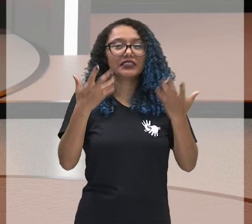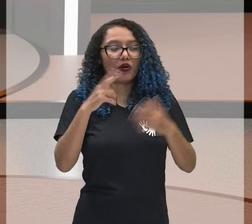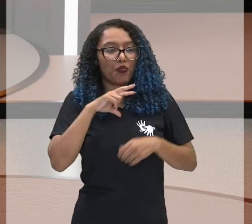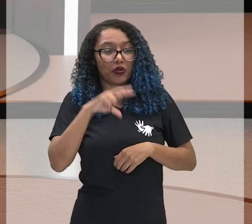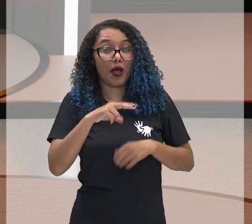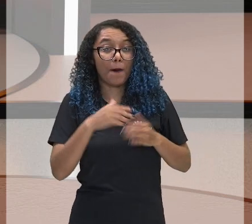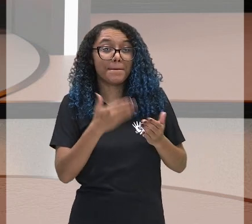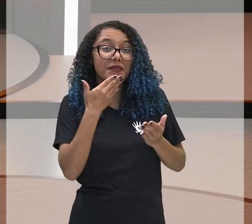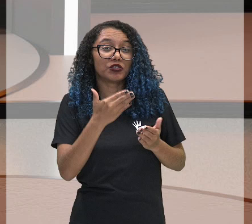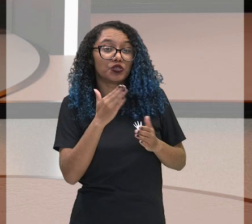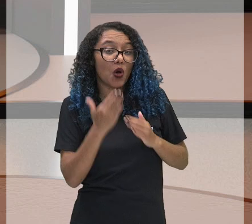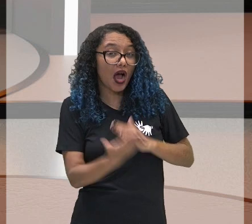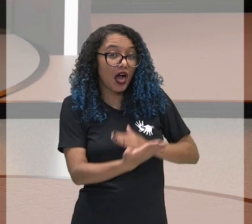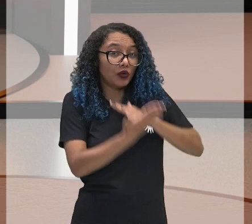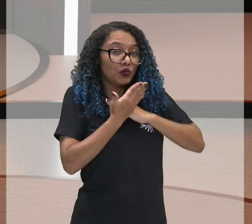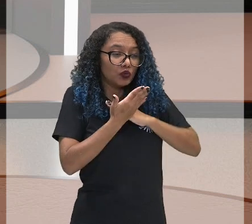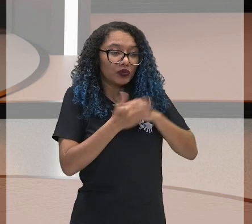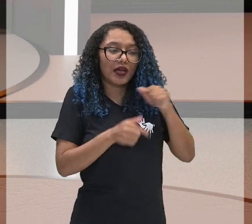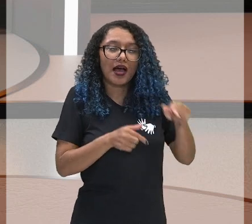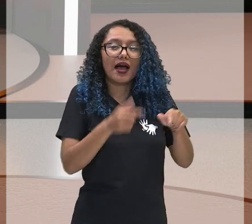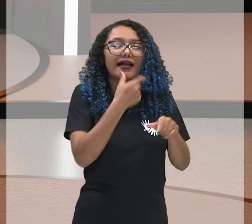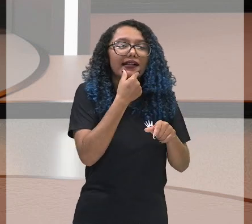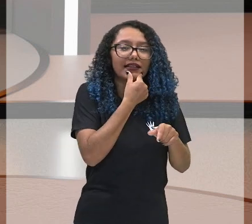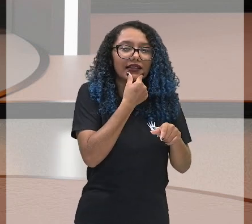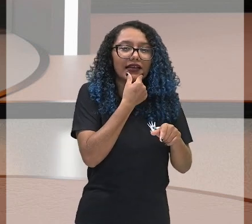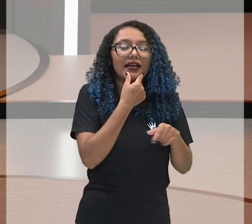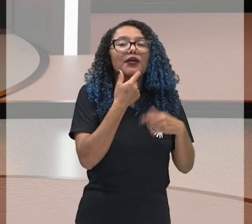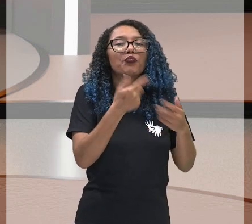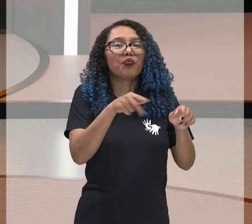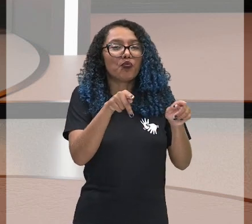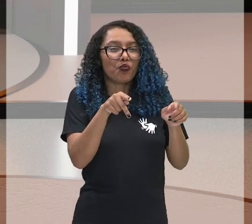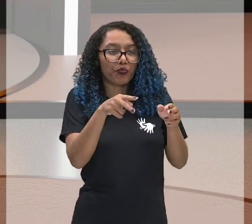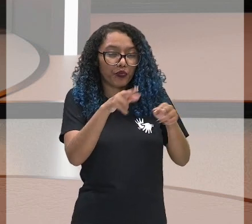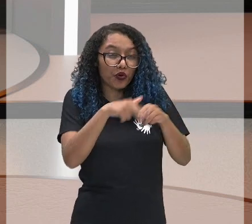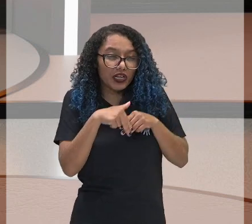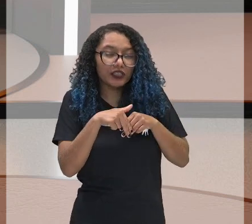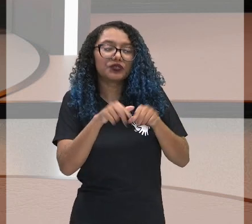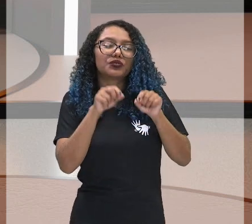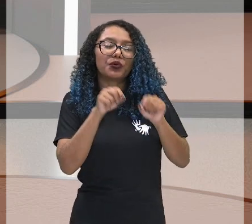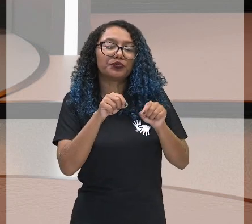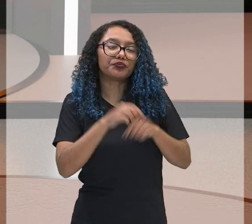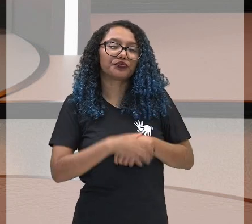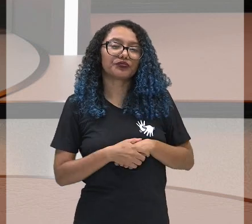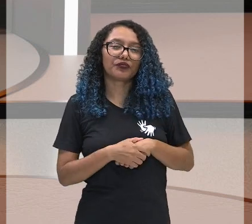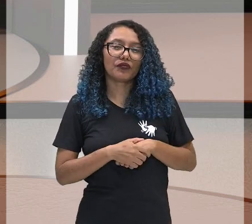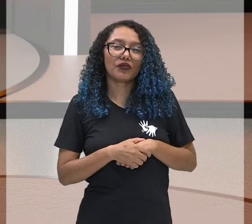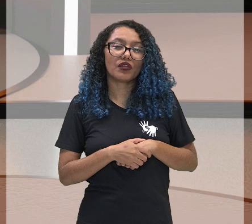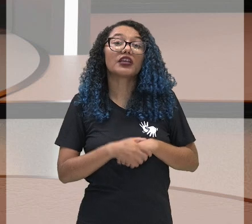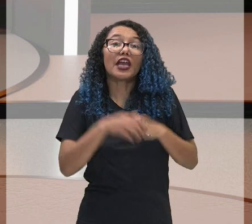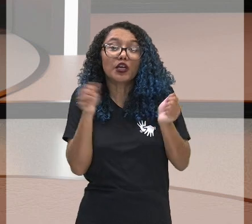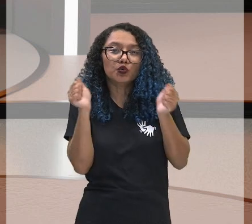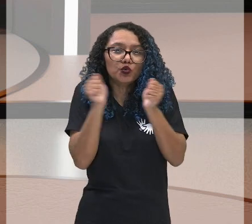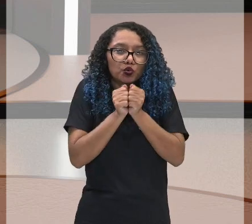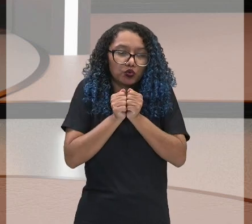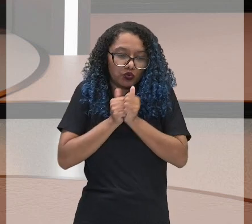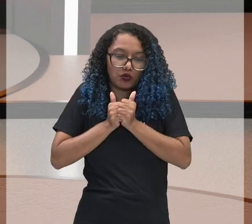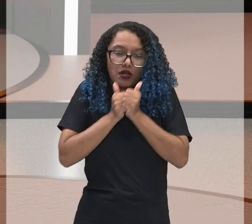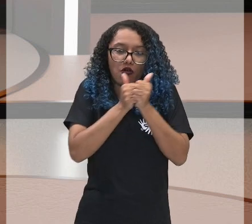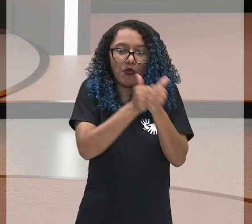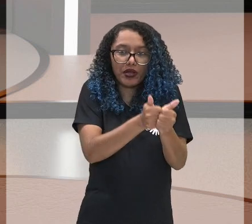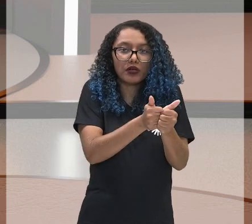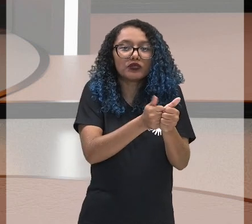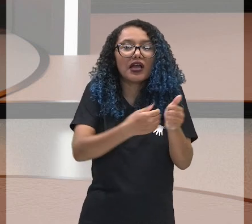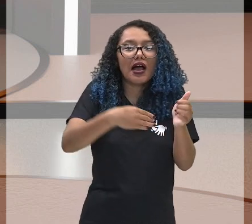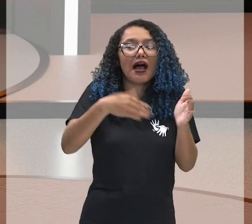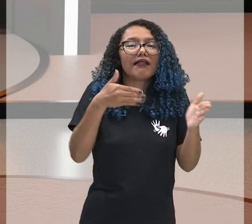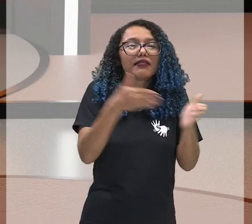mais poderoso e esse amigo resolveu escoltá-lo, gente, escoltá-lo até o Brasil. Mais uma vez, tá, gente?